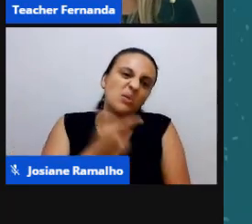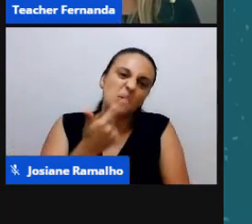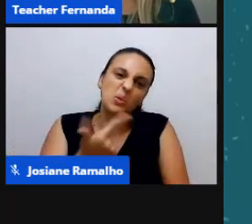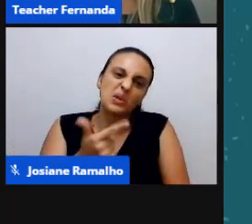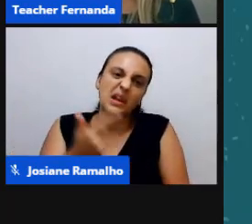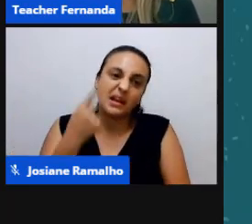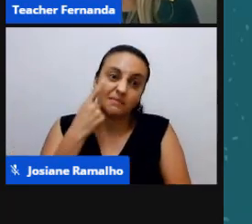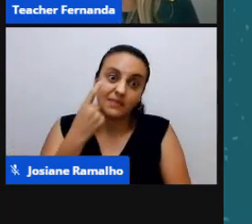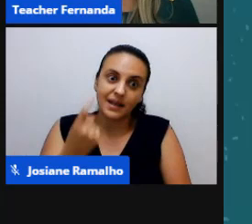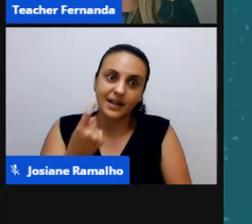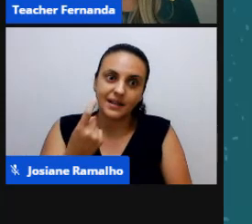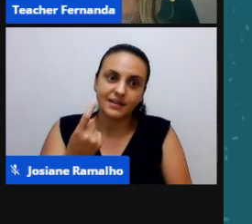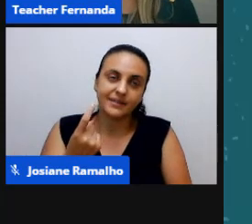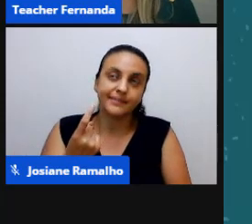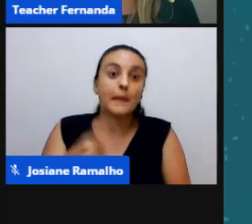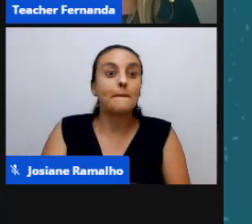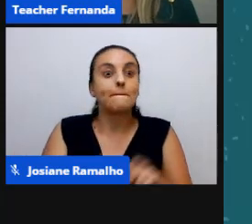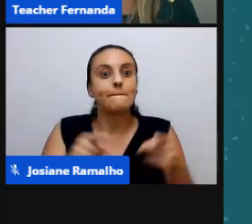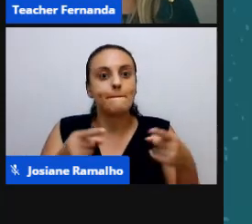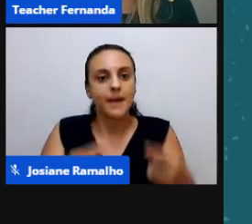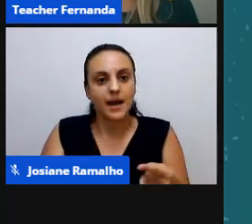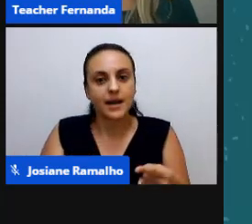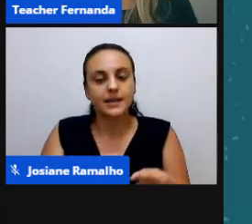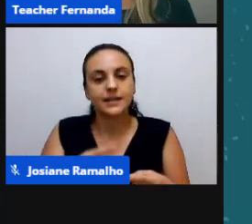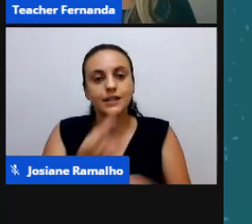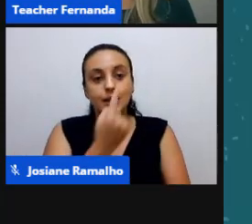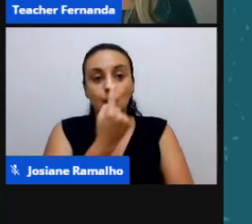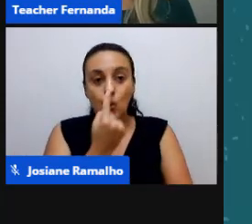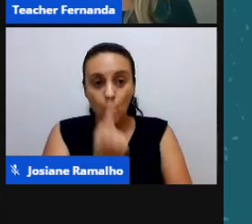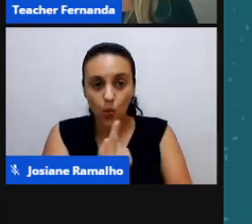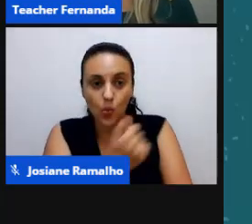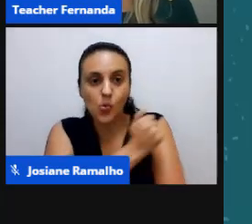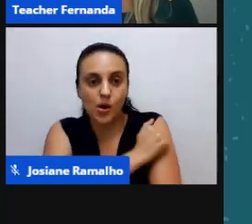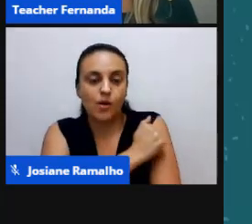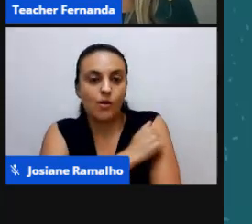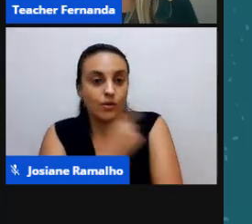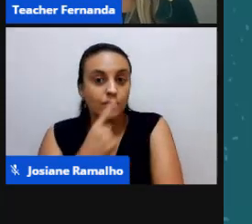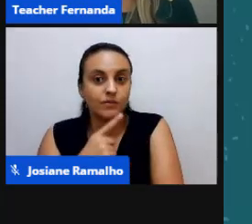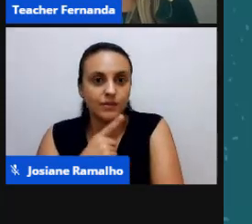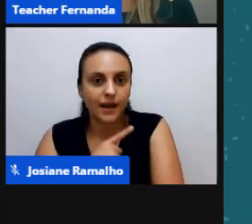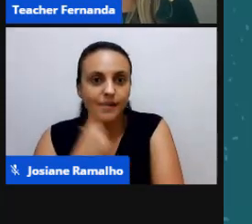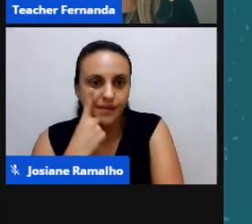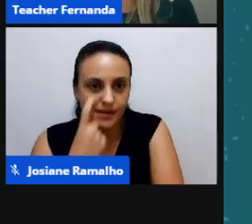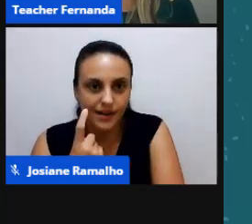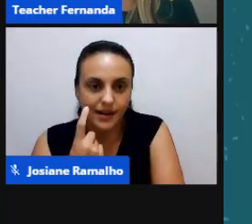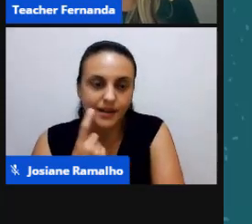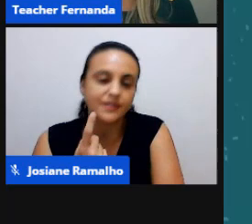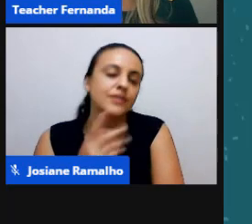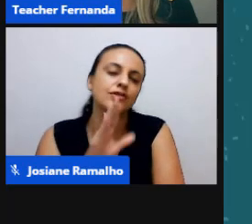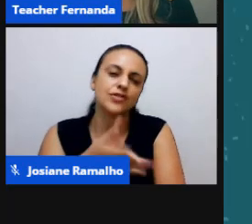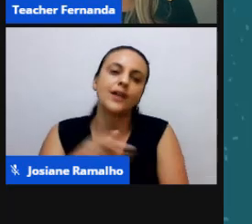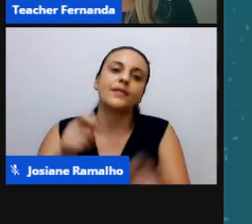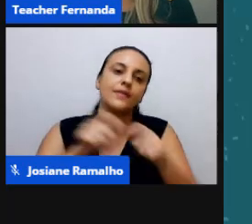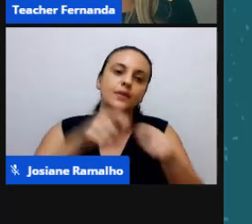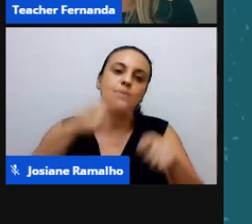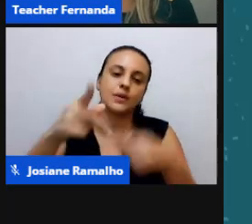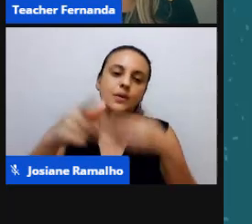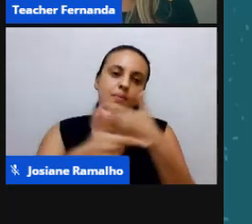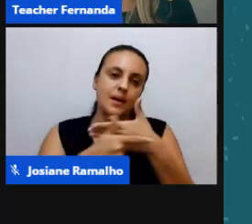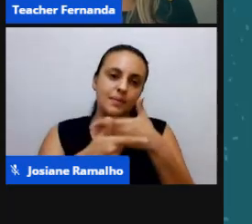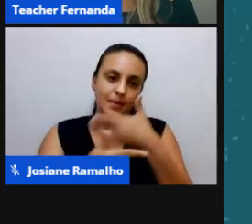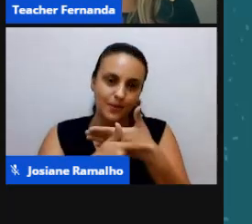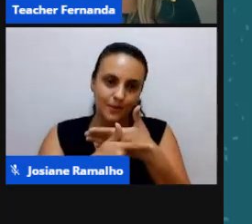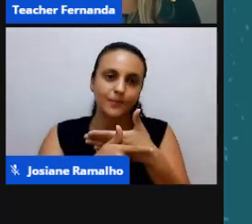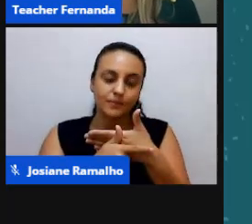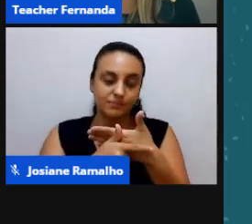seu papel, que é transformar uma pessoa. Eu acho que é isso que nos move como educadores. Nós estamos aqui para isso, para